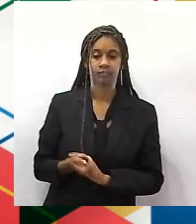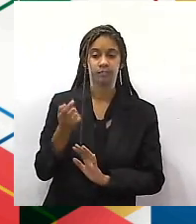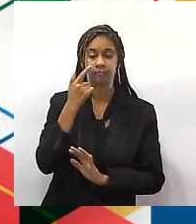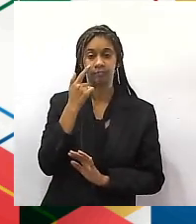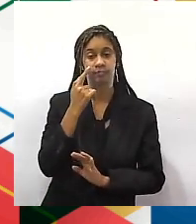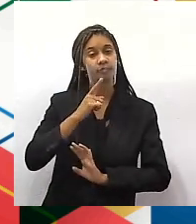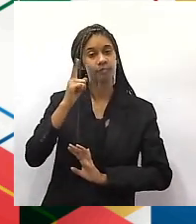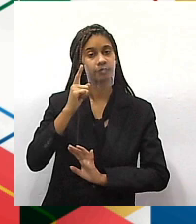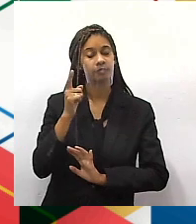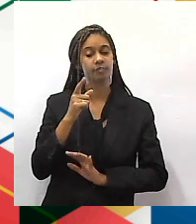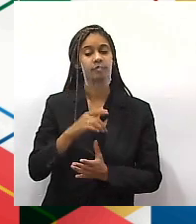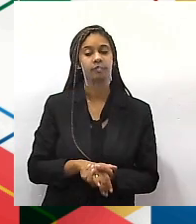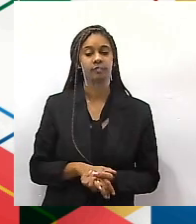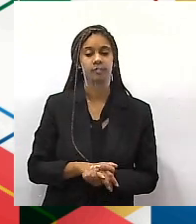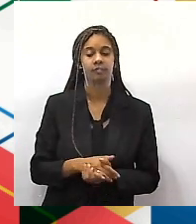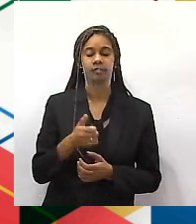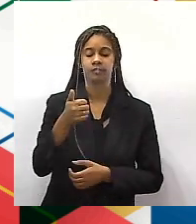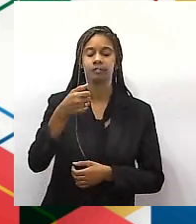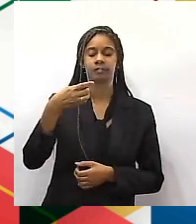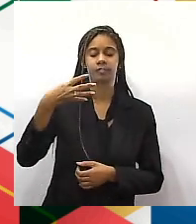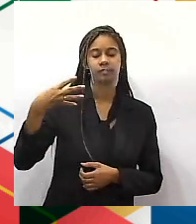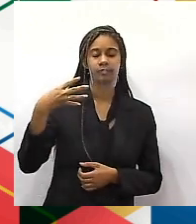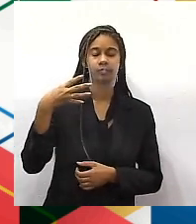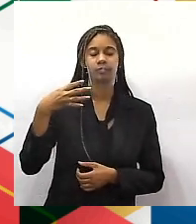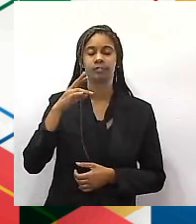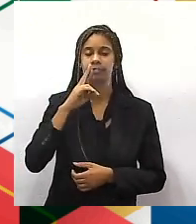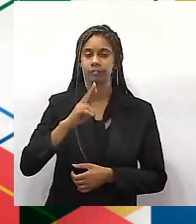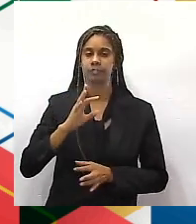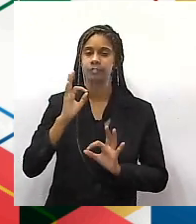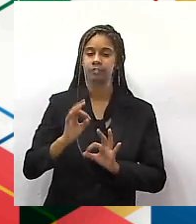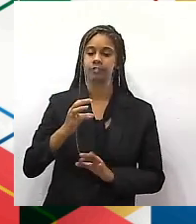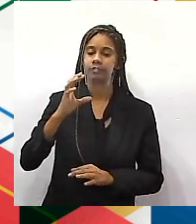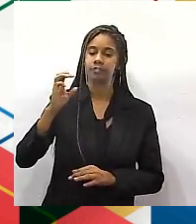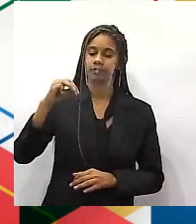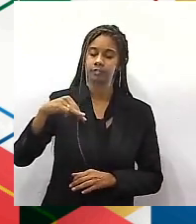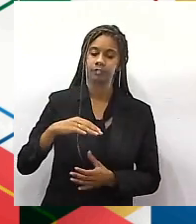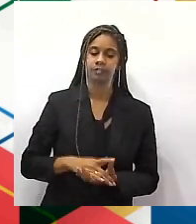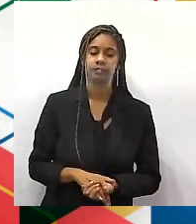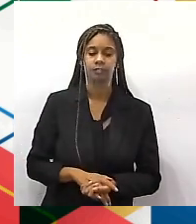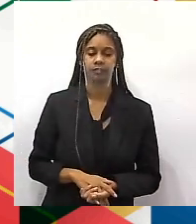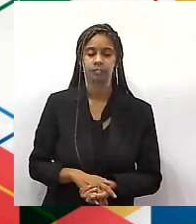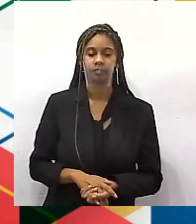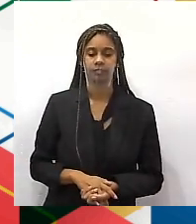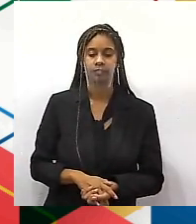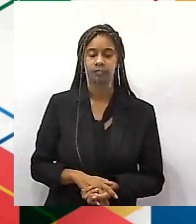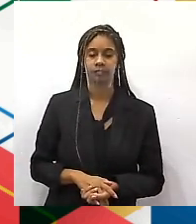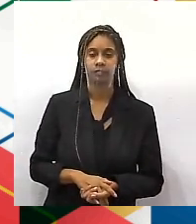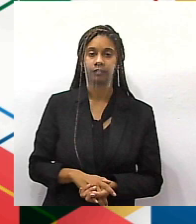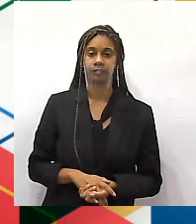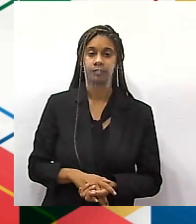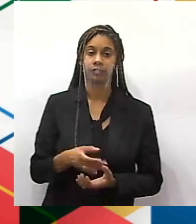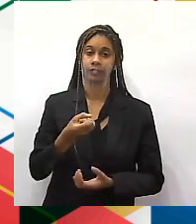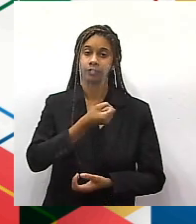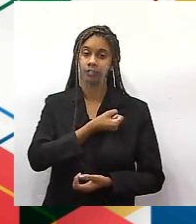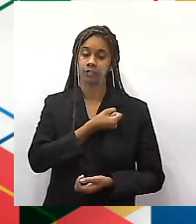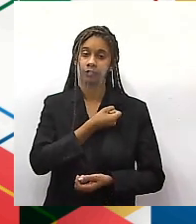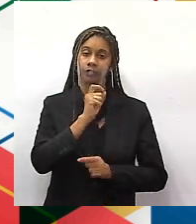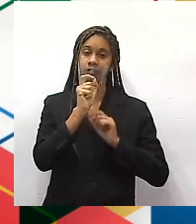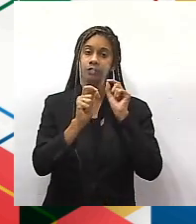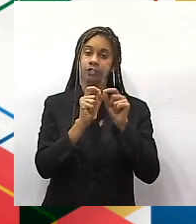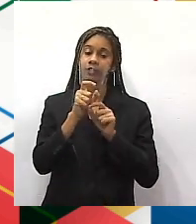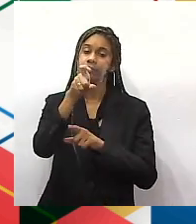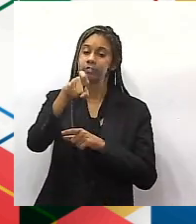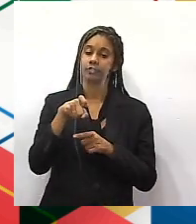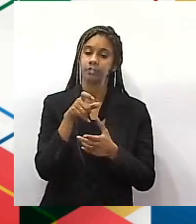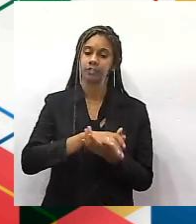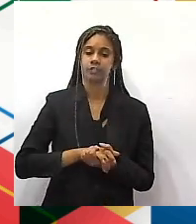dá 4. Então, 14 centímetros é o tamanho do x. E para fazer o y, não vou fazer